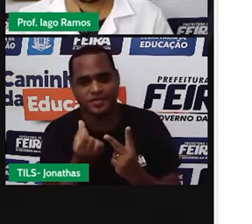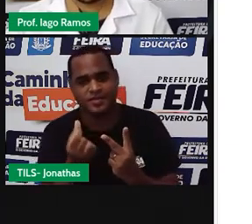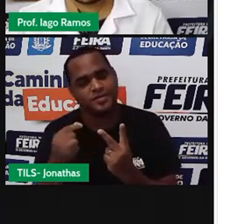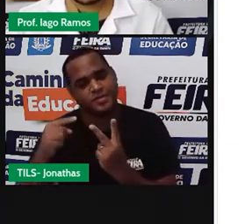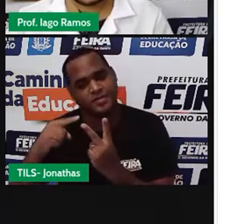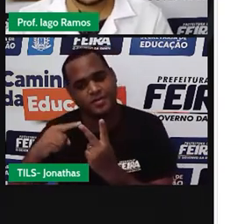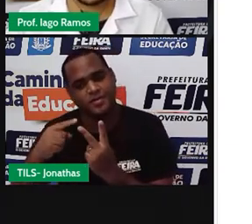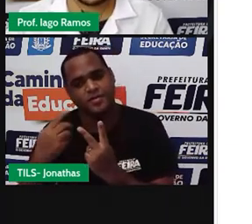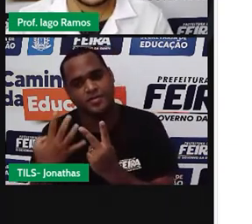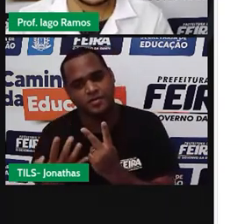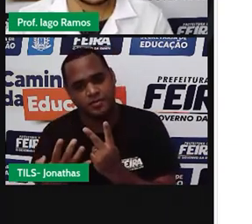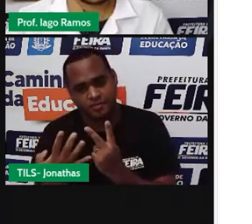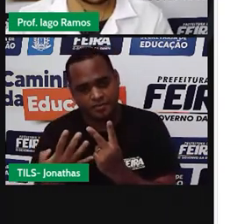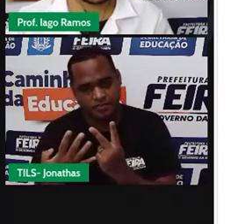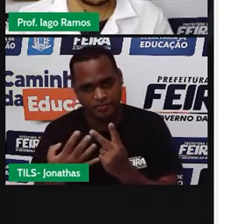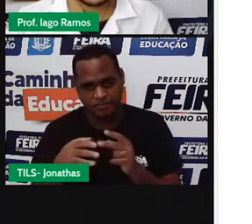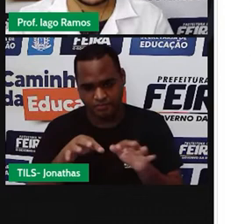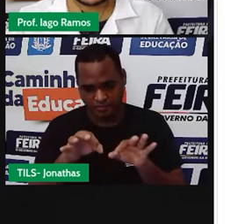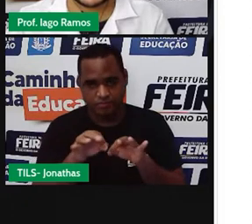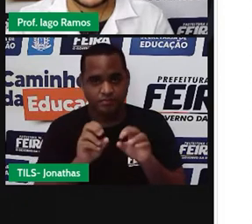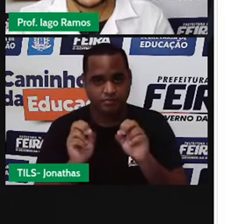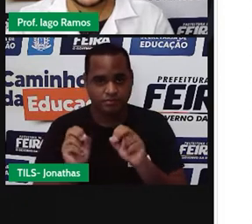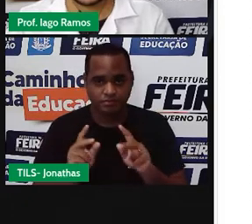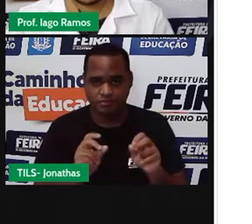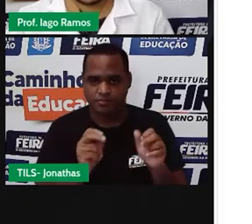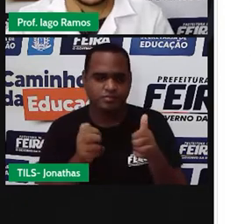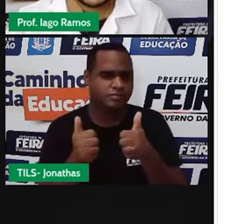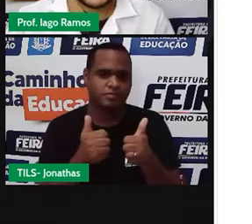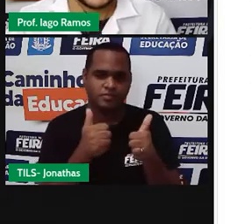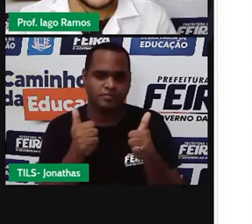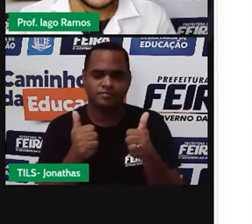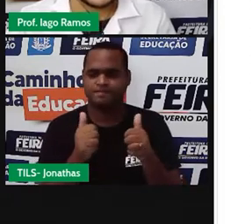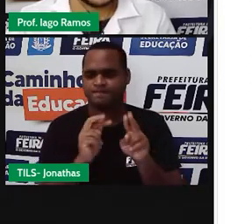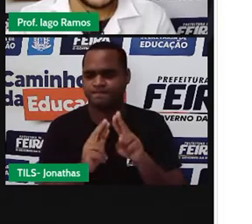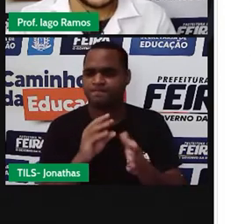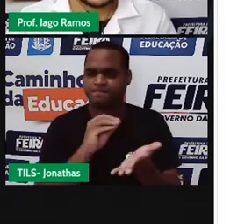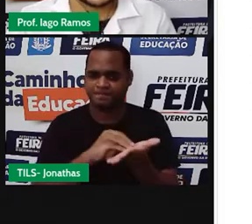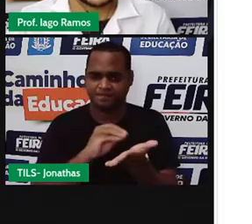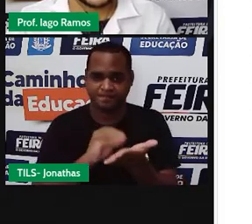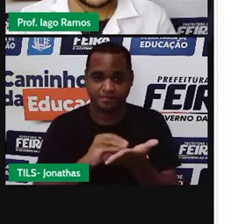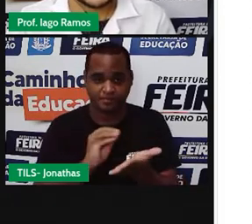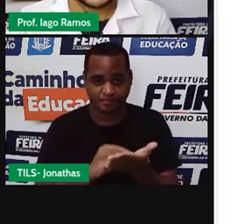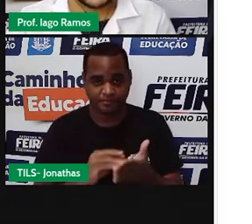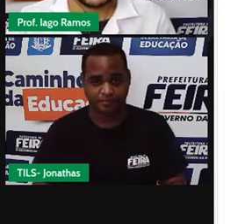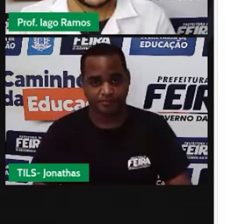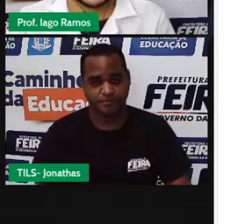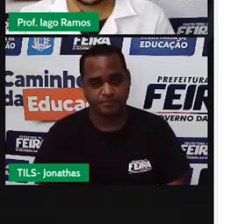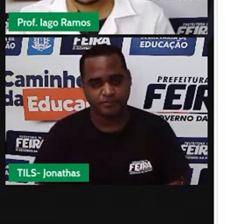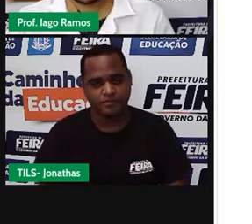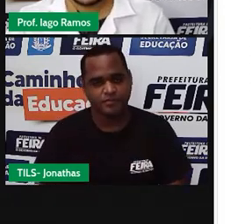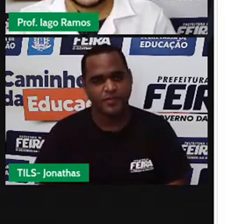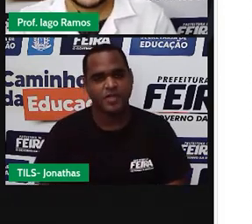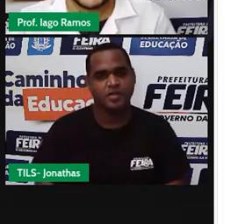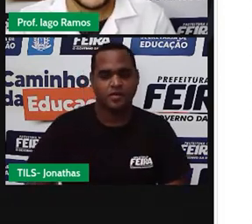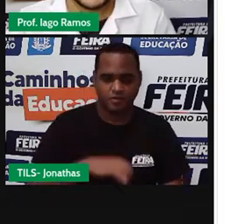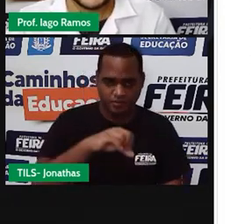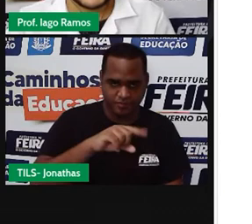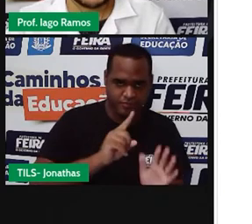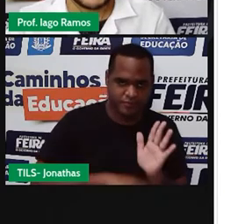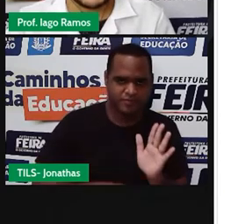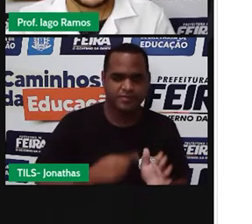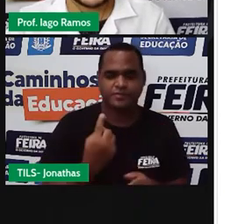só que ainda não resolvi tudo o que tá dentro dos parênteses ó nesse parentes eu tenho que fazer 9 - 1